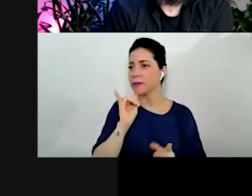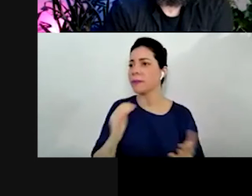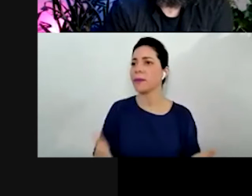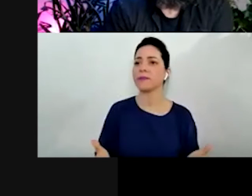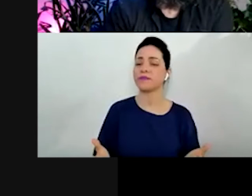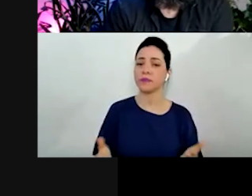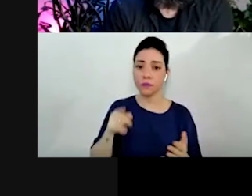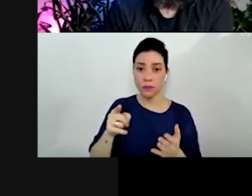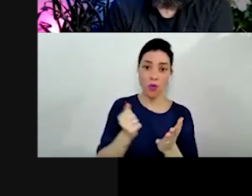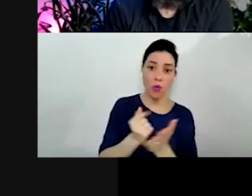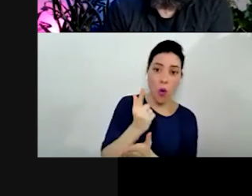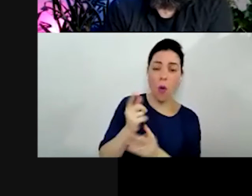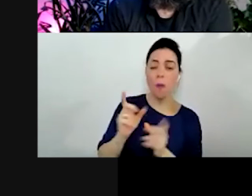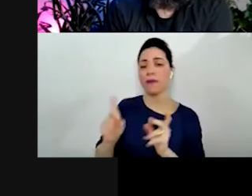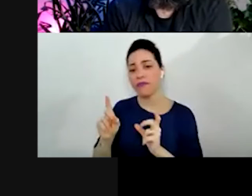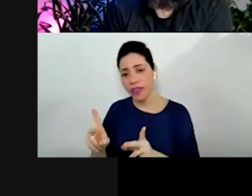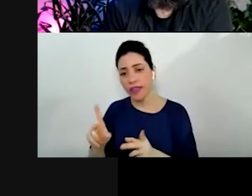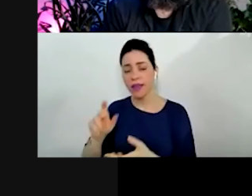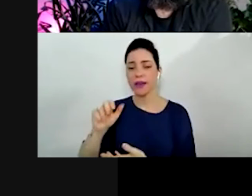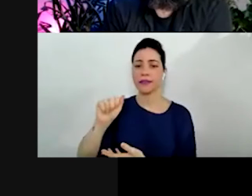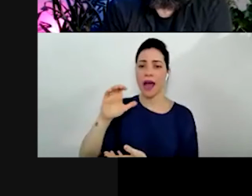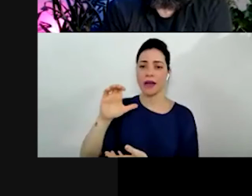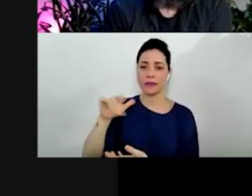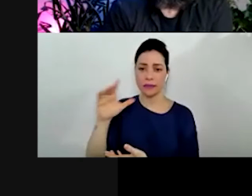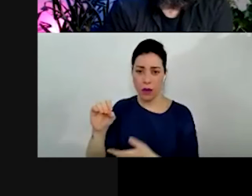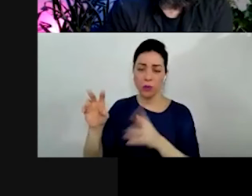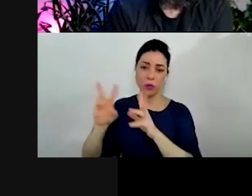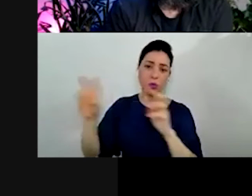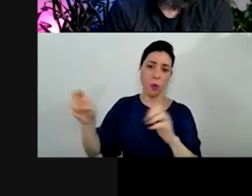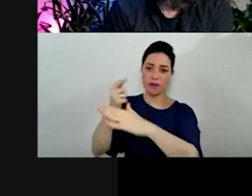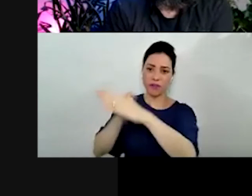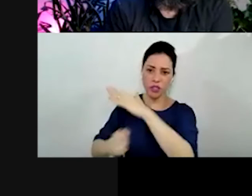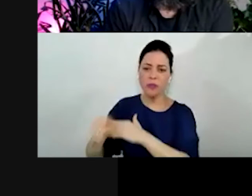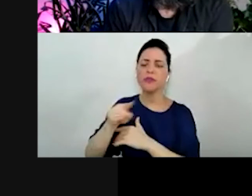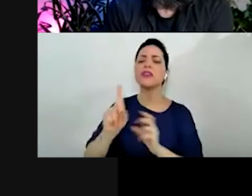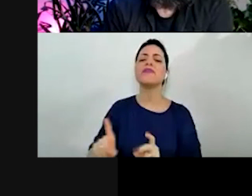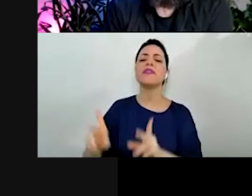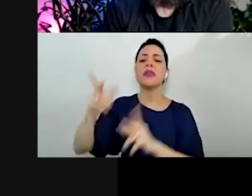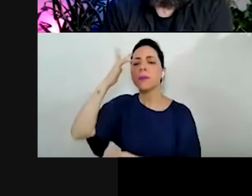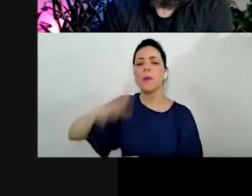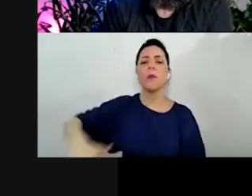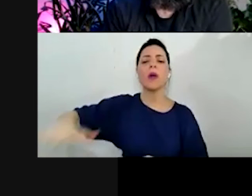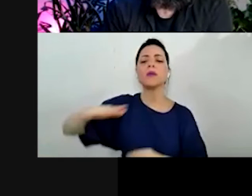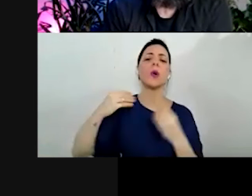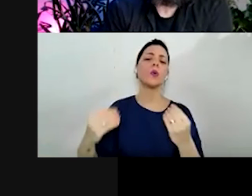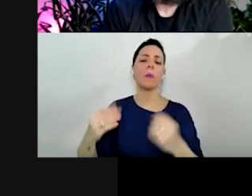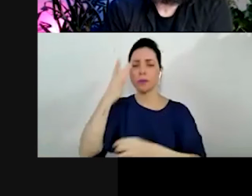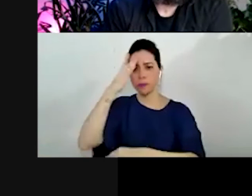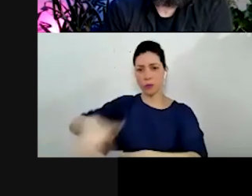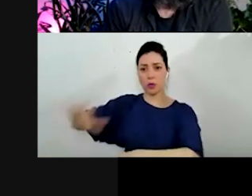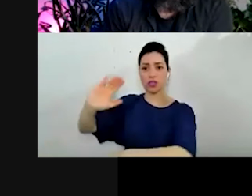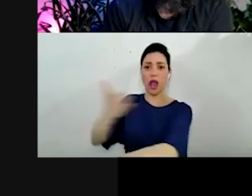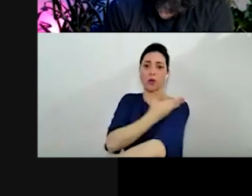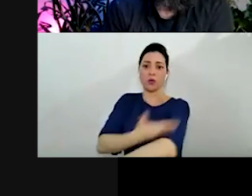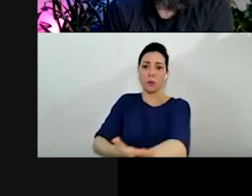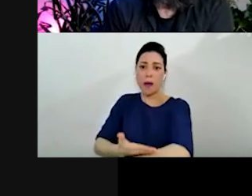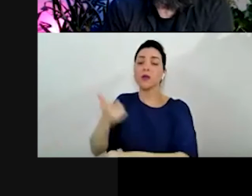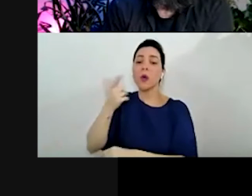compra e venda de ações um produto relacionado a investimento como você vai vender por uma população e tá acostumada a